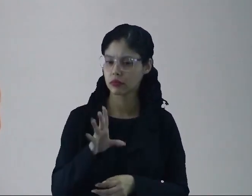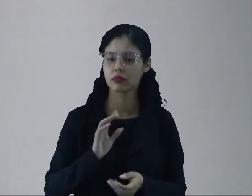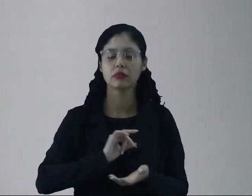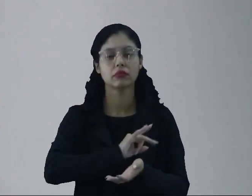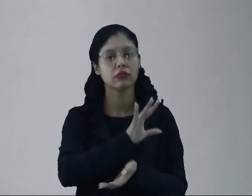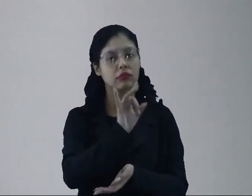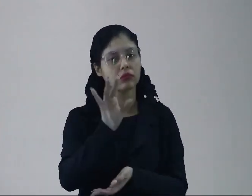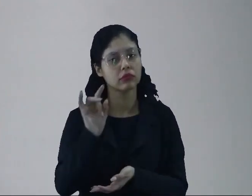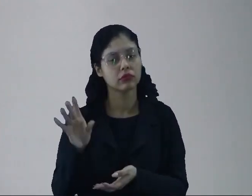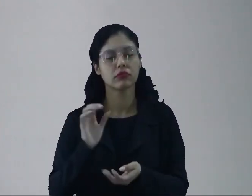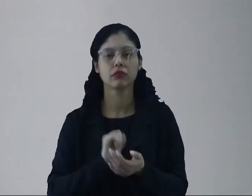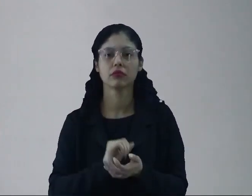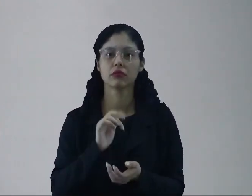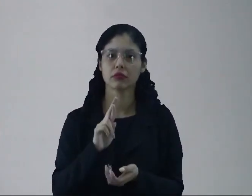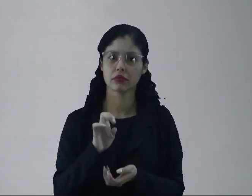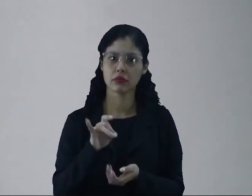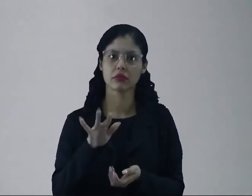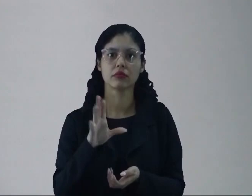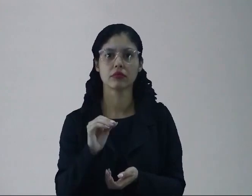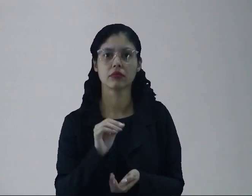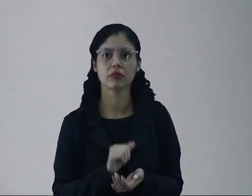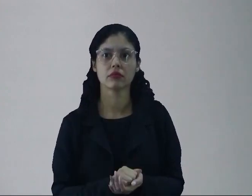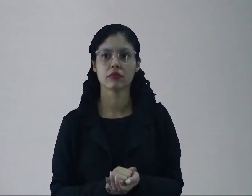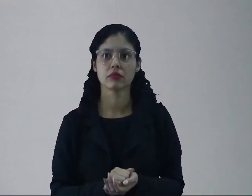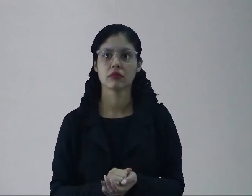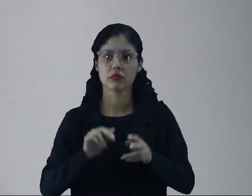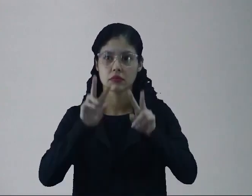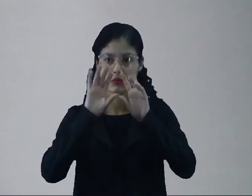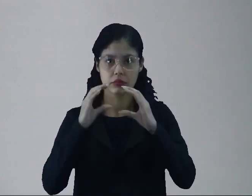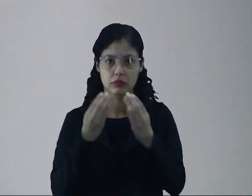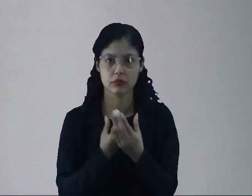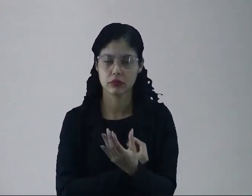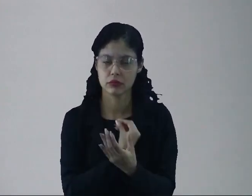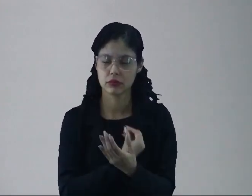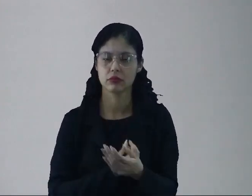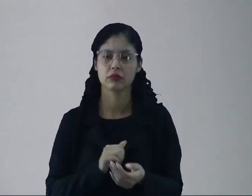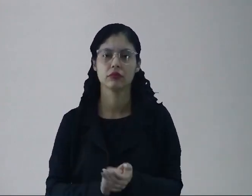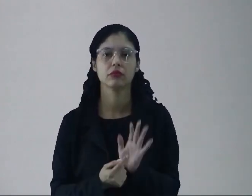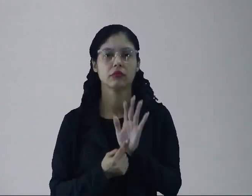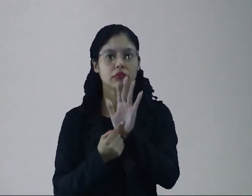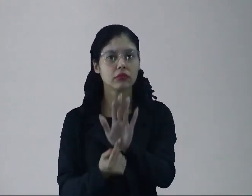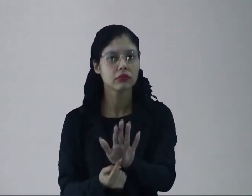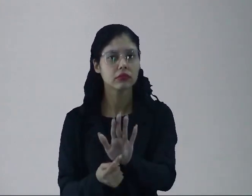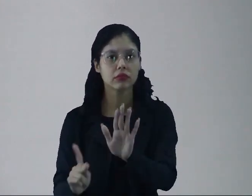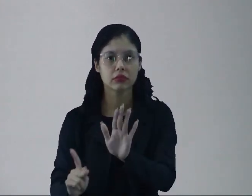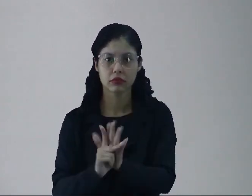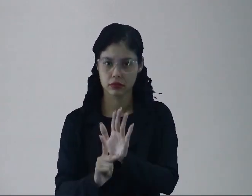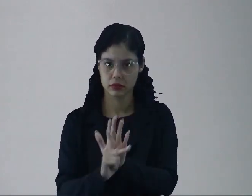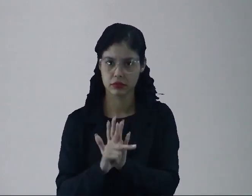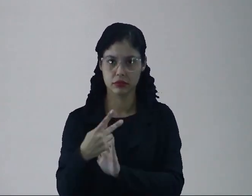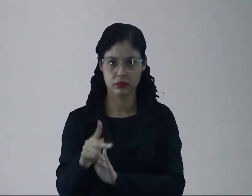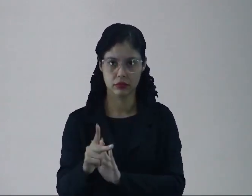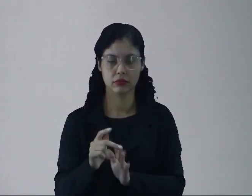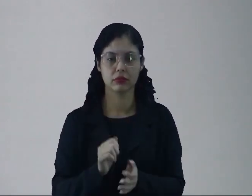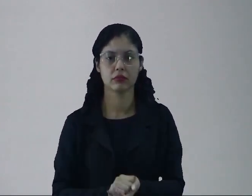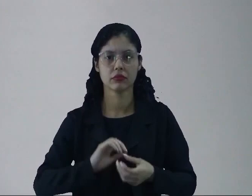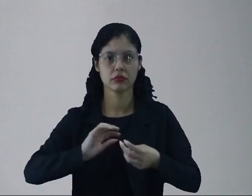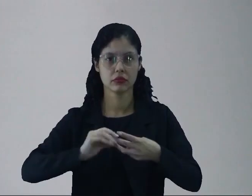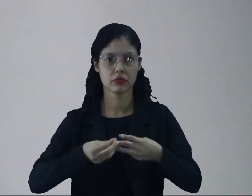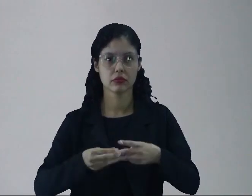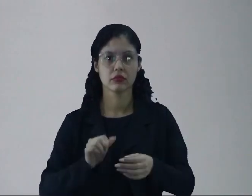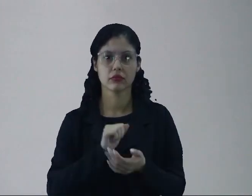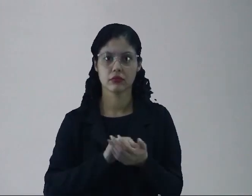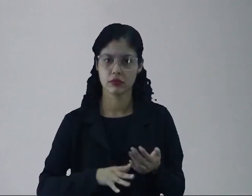mas cada organismo e cada ser vivo vai apresentar configurações específicas celulares para